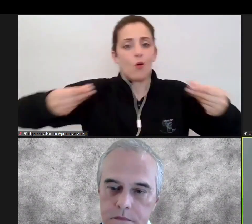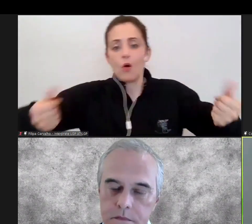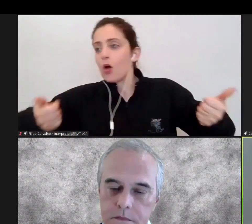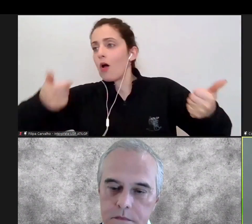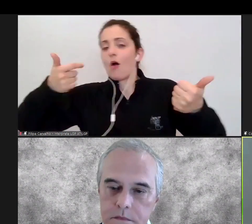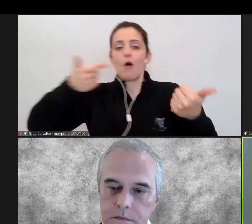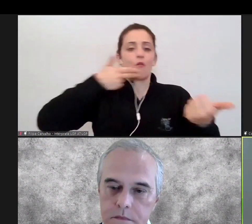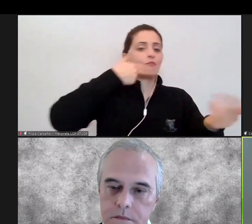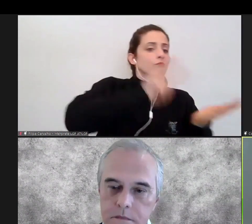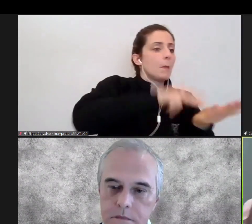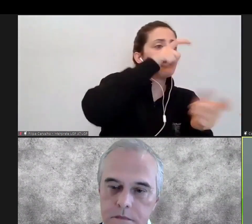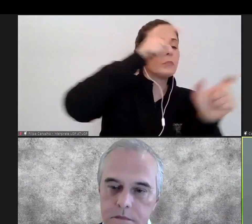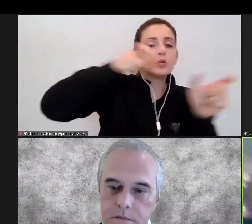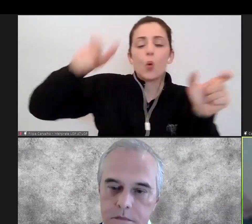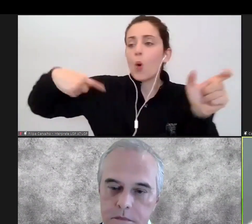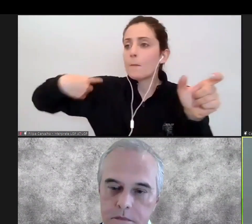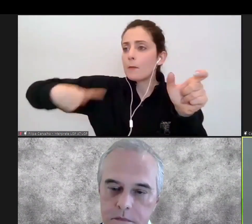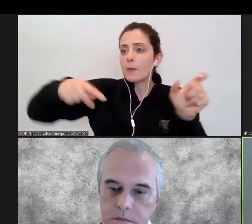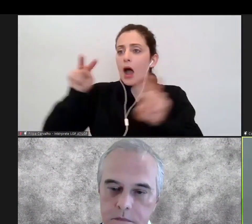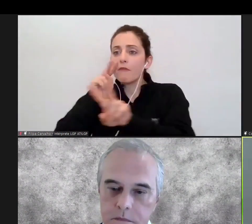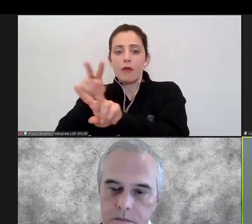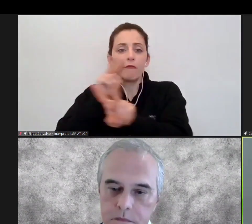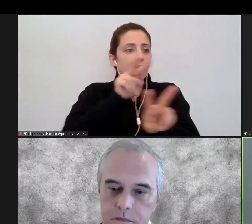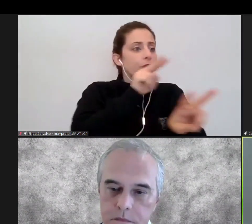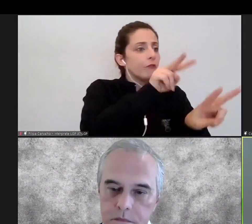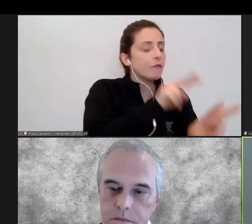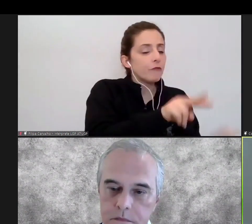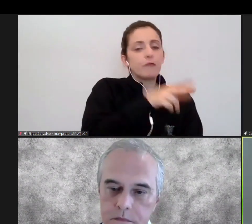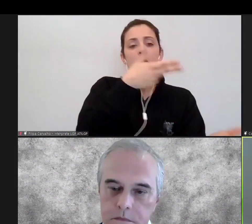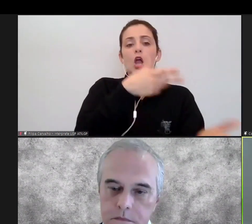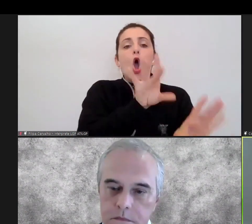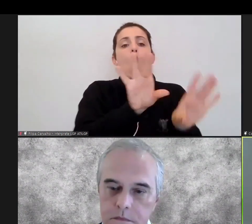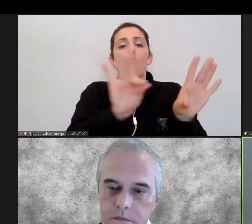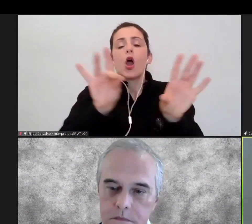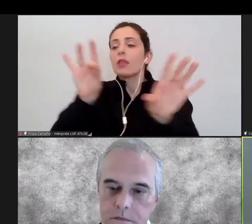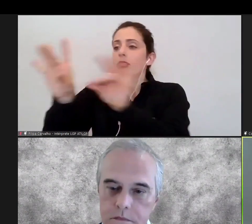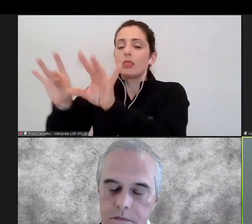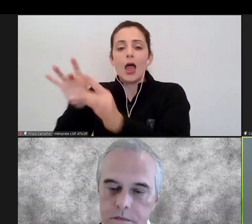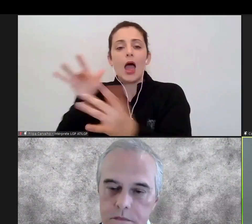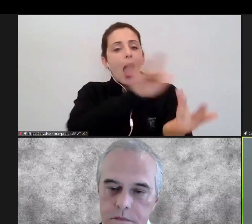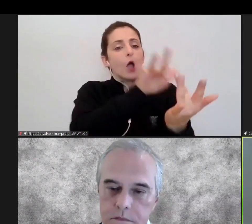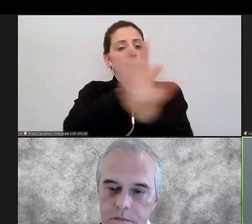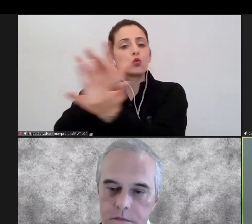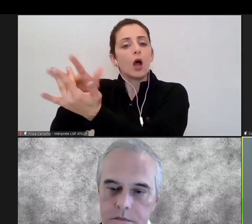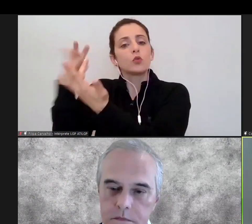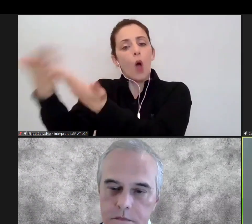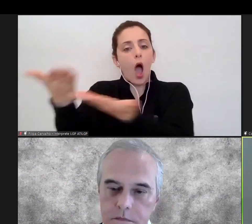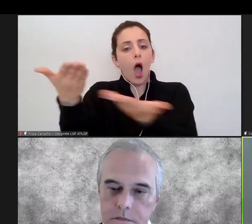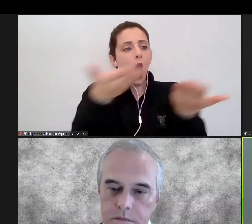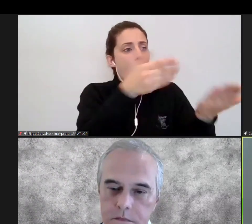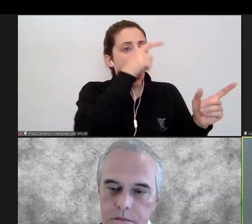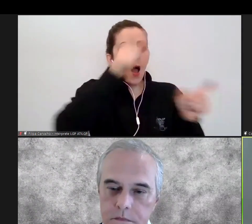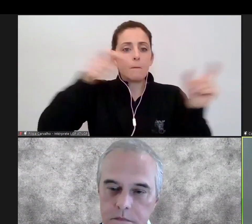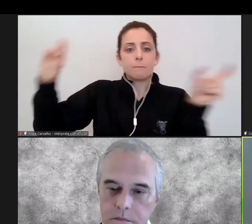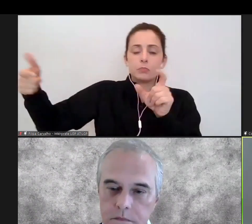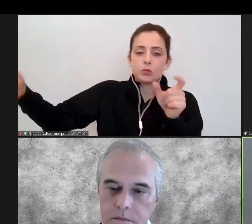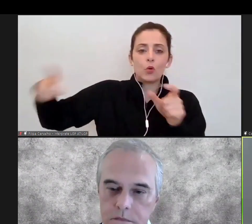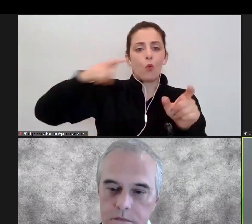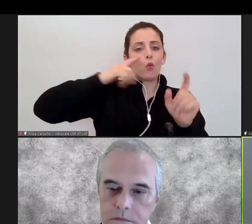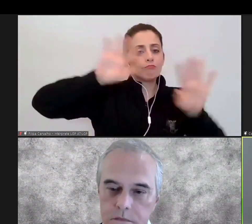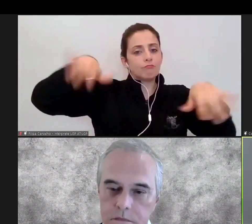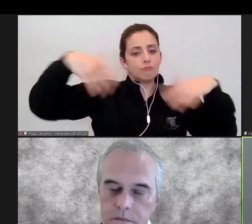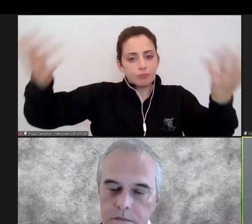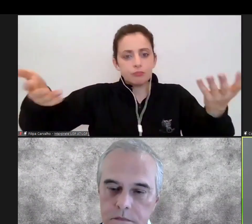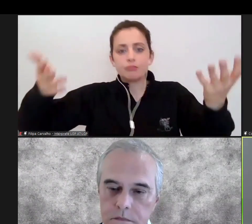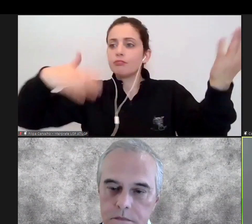no terreno e de quem está presente com as pessoas, acaba por, no entanto, conseguir tomar estas conclusões mais